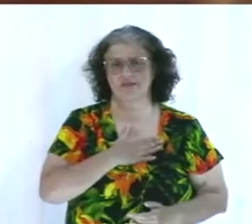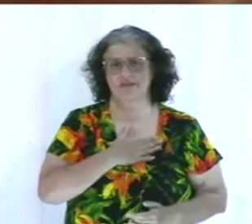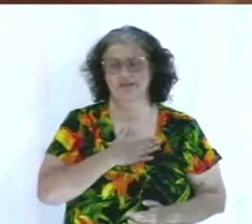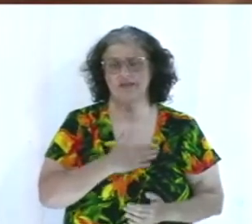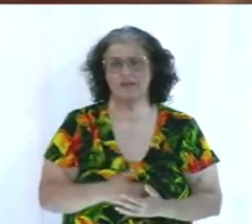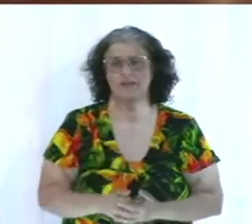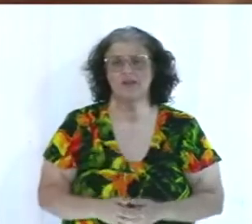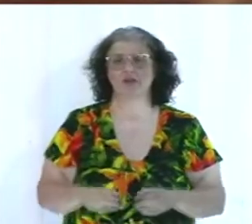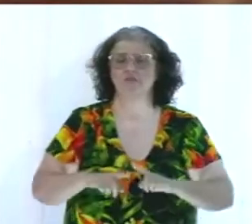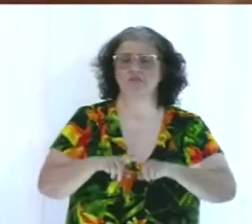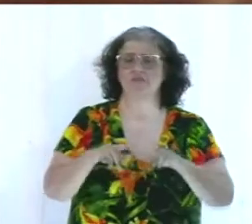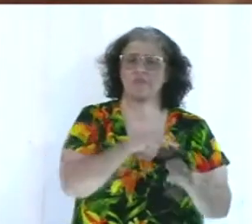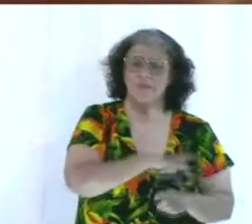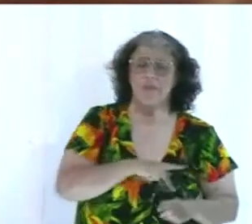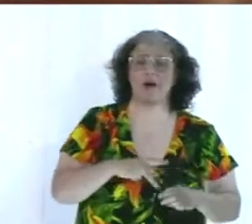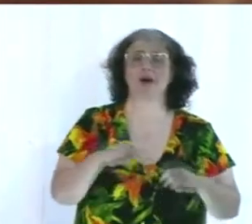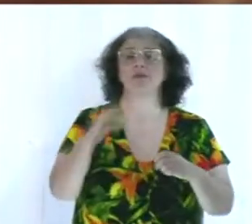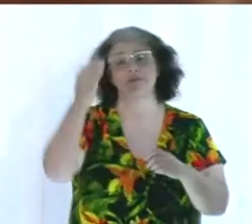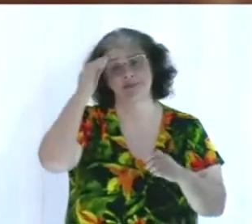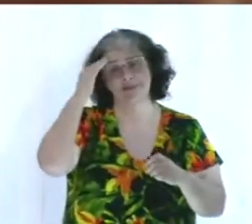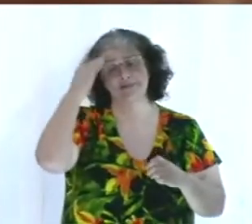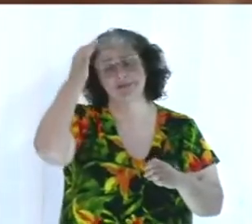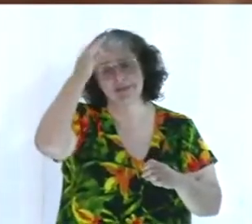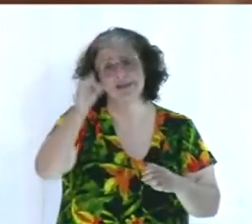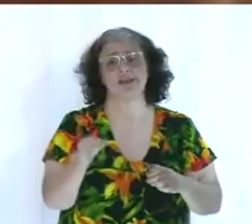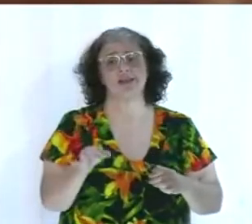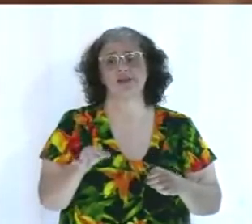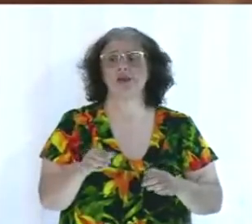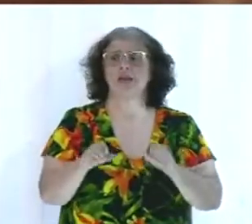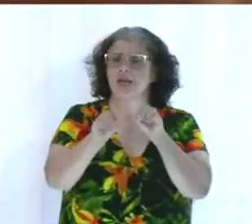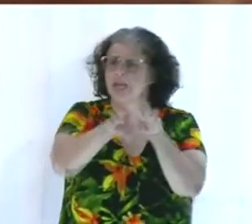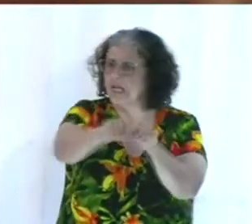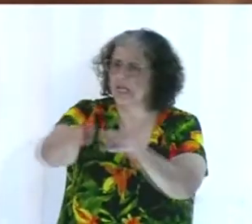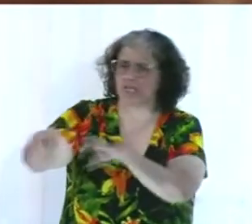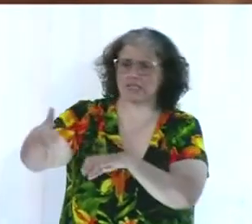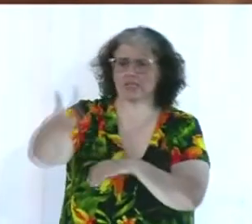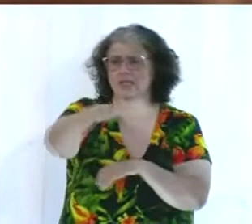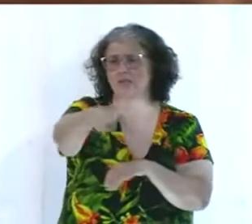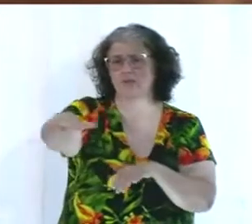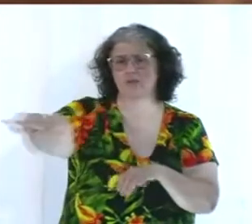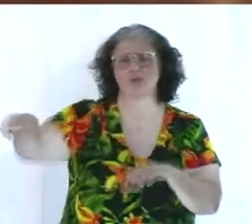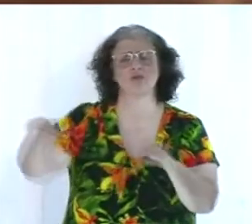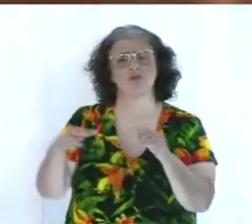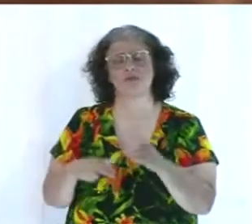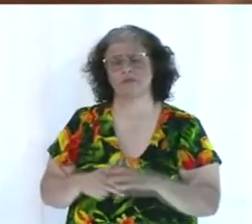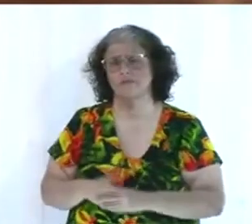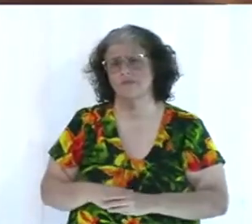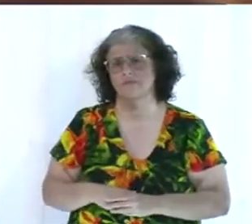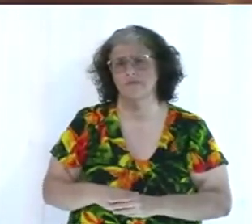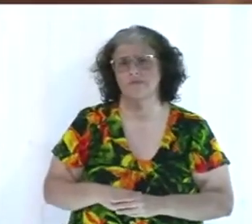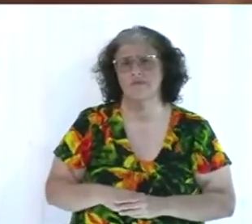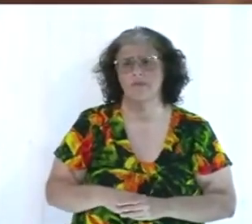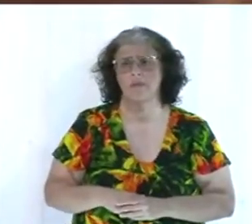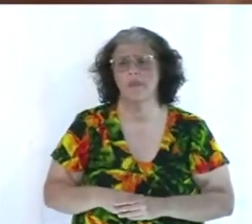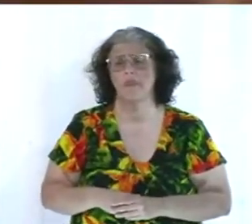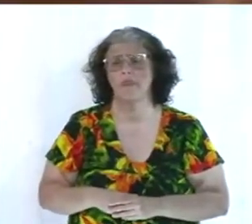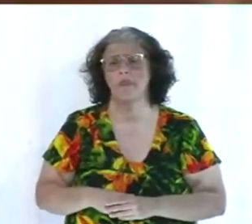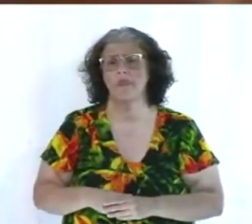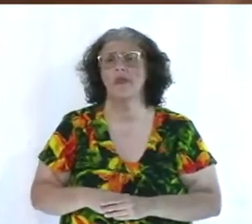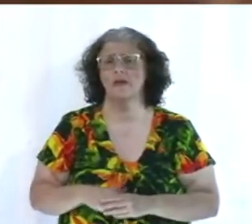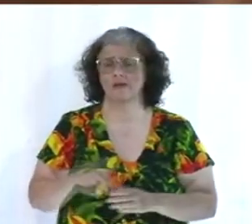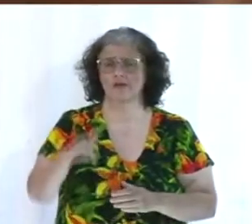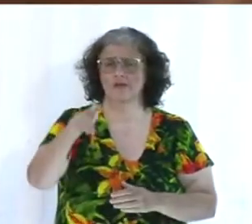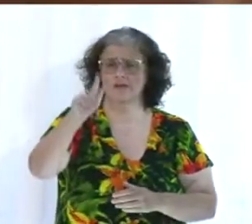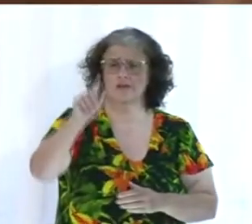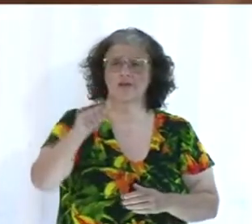Senhor. Paulo tem consciência disso, ele ensina isso em outros lugares, como escreve aos Efésios. Fomos escolhidos antes